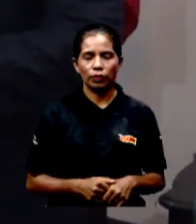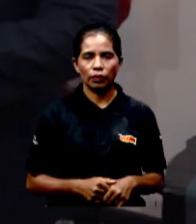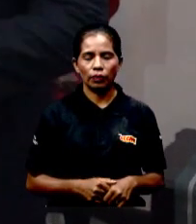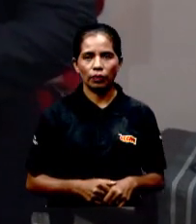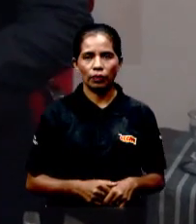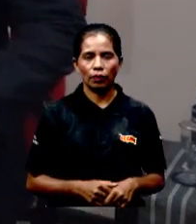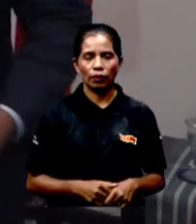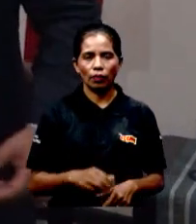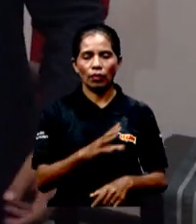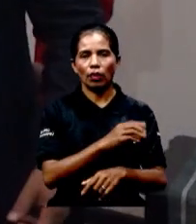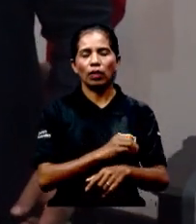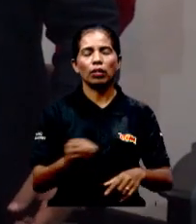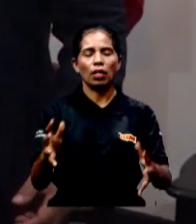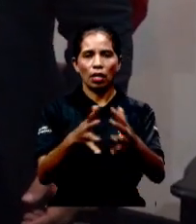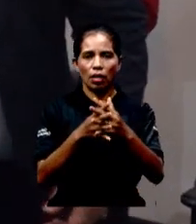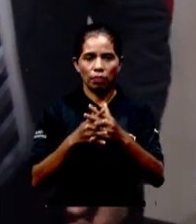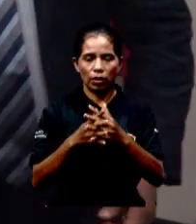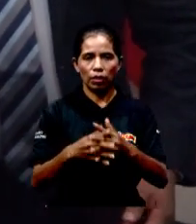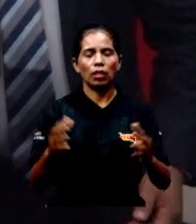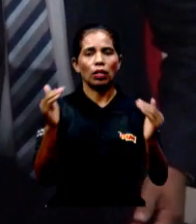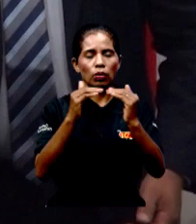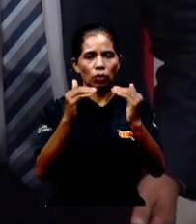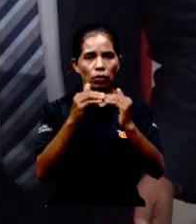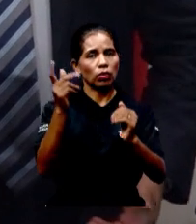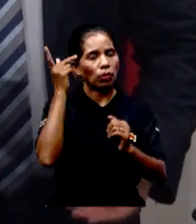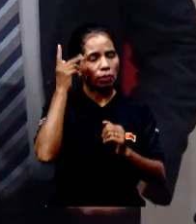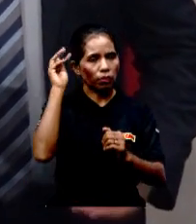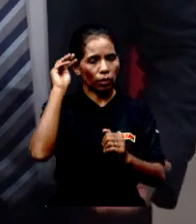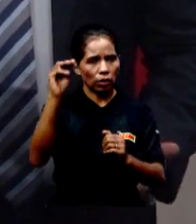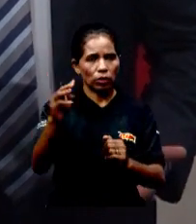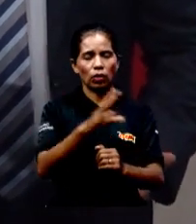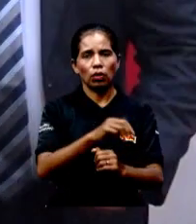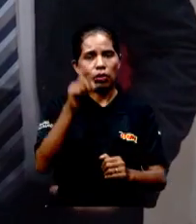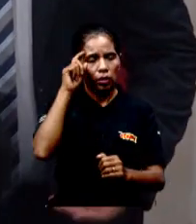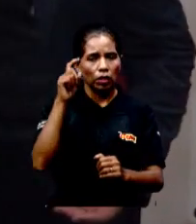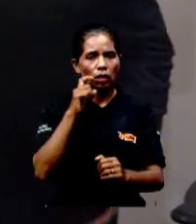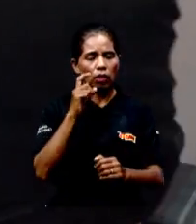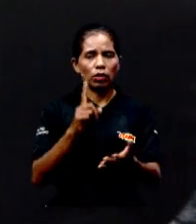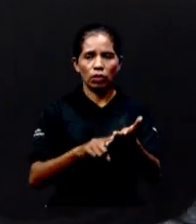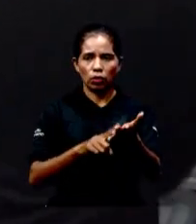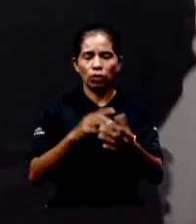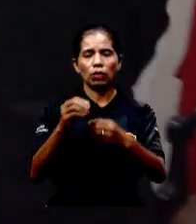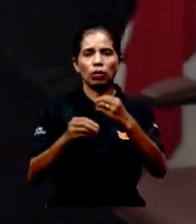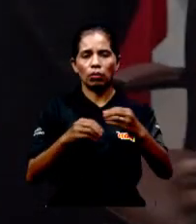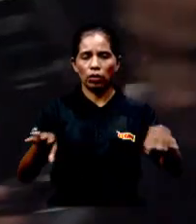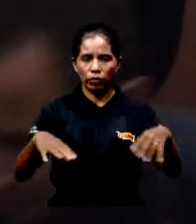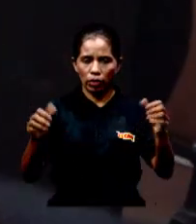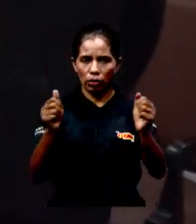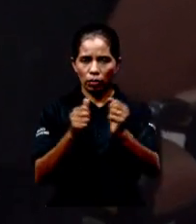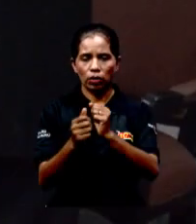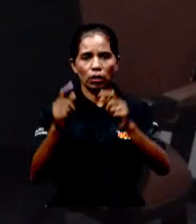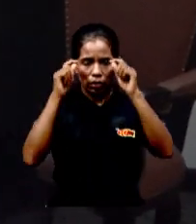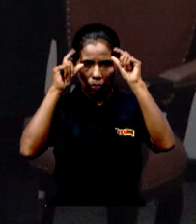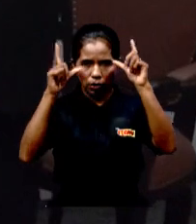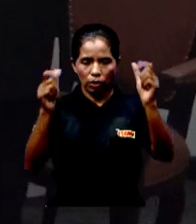Encarregado de negócios Estados Unidos da América encontra o primeiro-ministro Kairala Sanana Guzmão onde discute com a relação bilateral entre